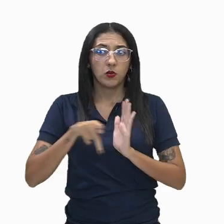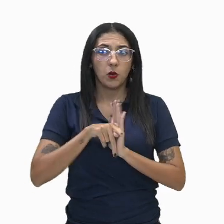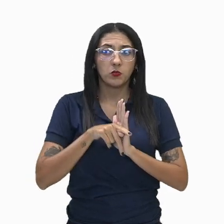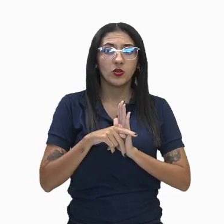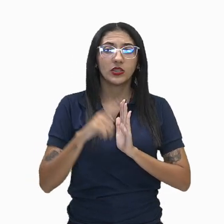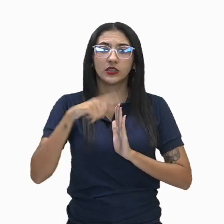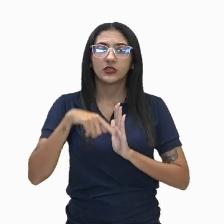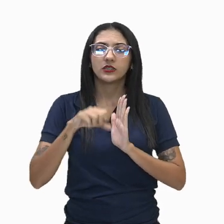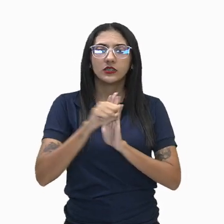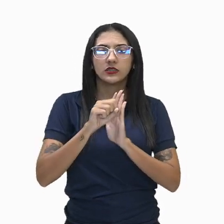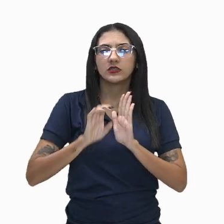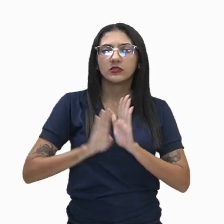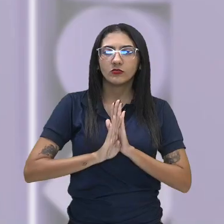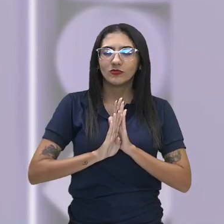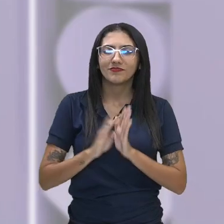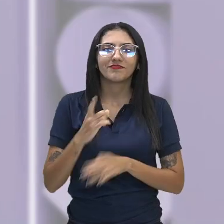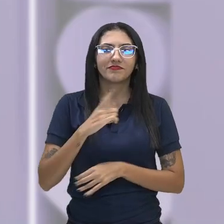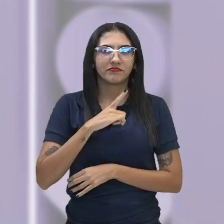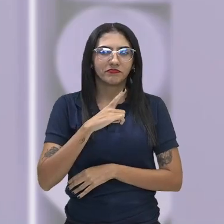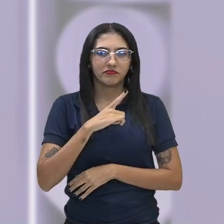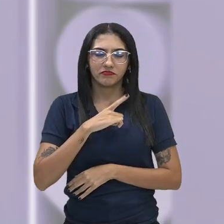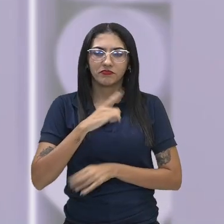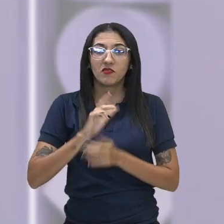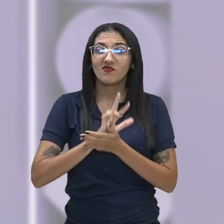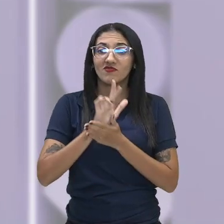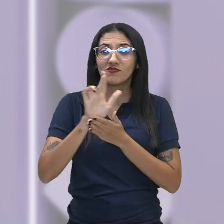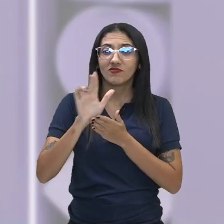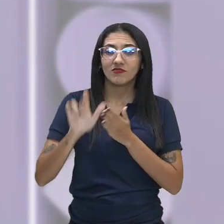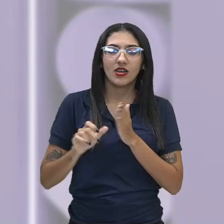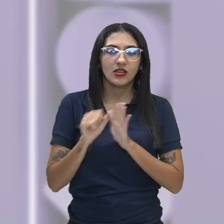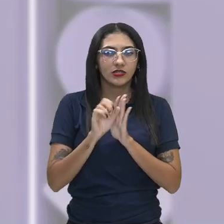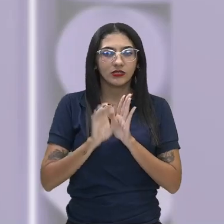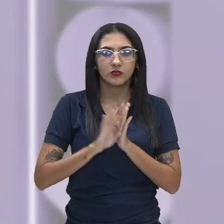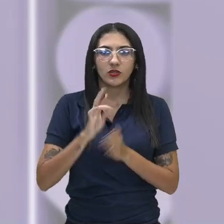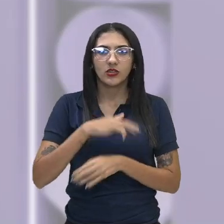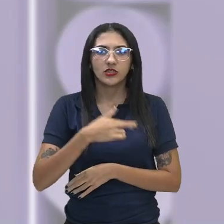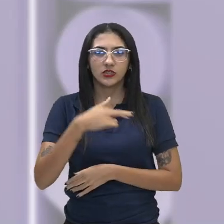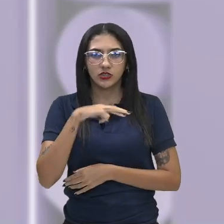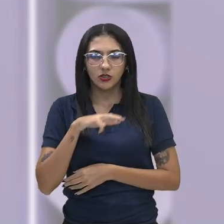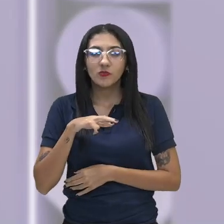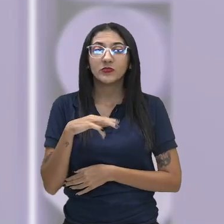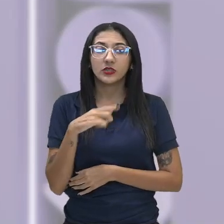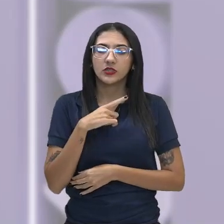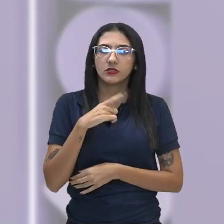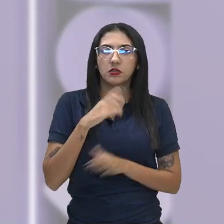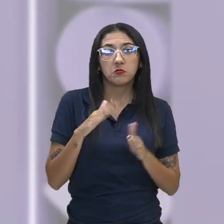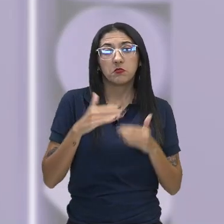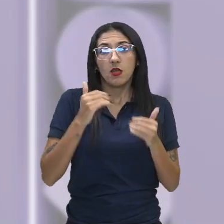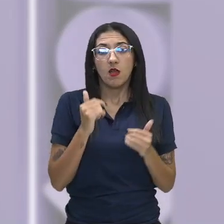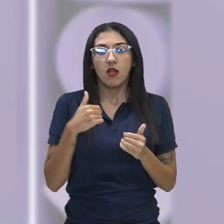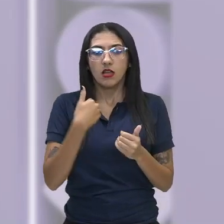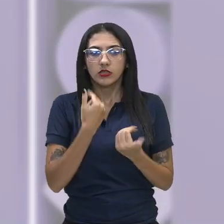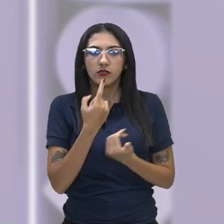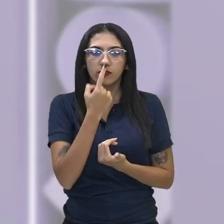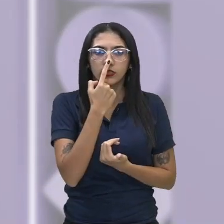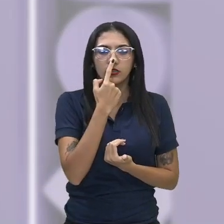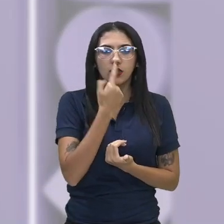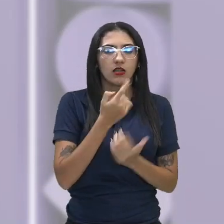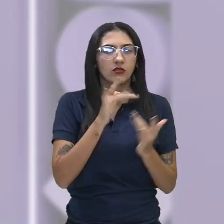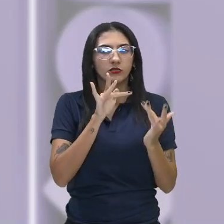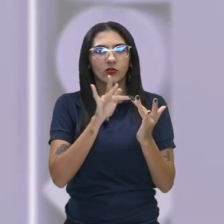símbolos que são presentes em várias religiões e que, de certa forma, estreitam essa relação entre religião